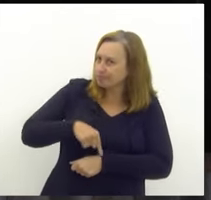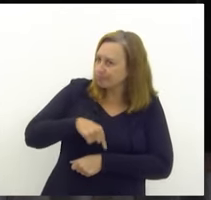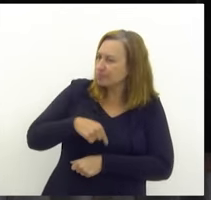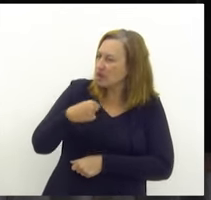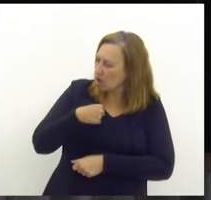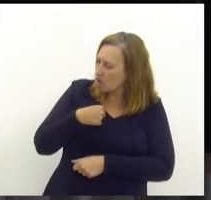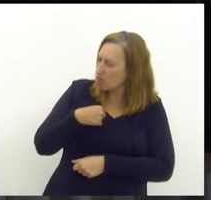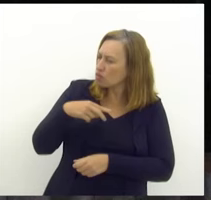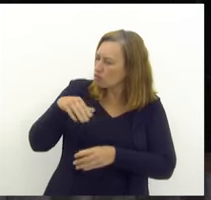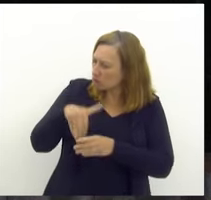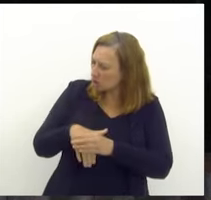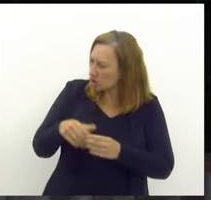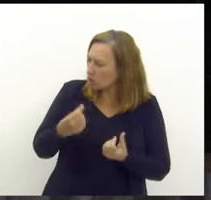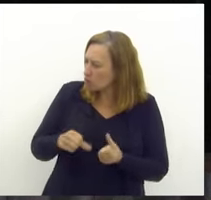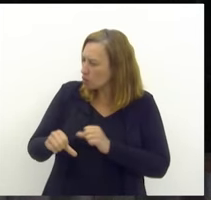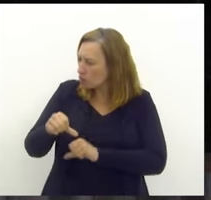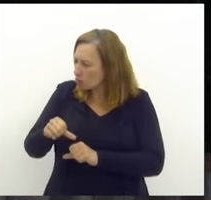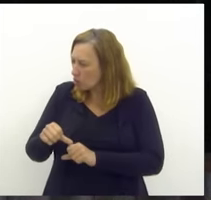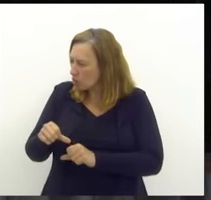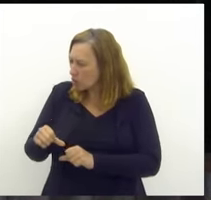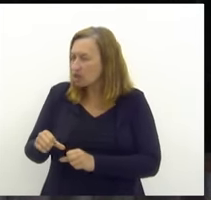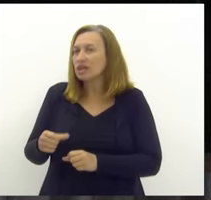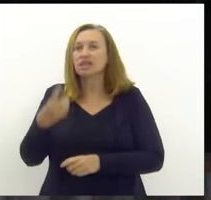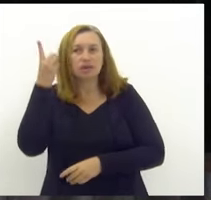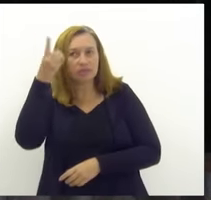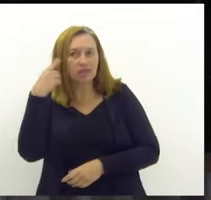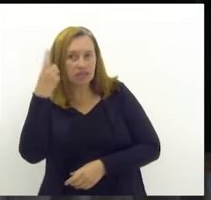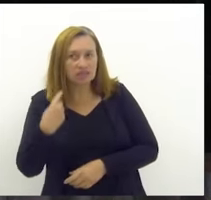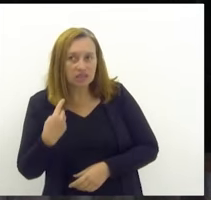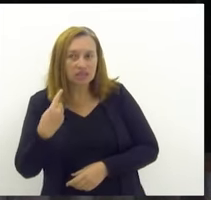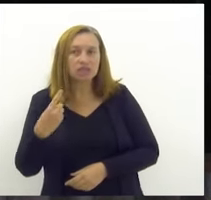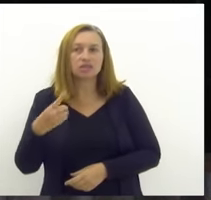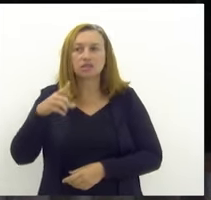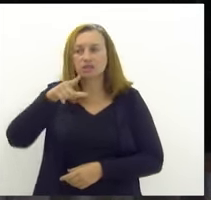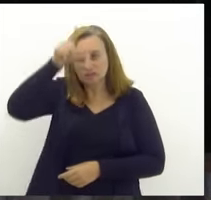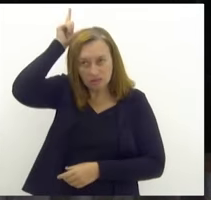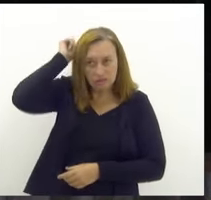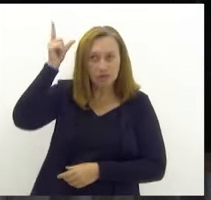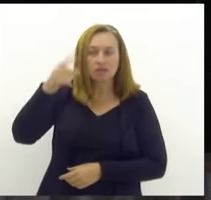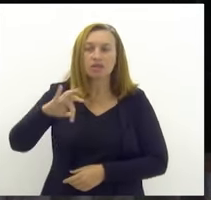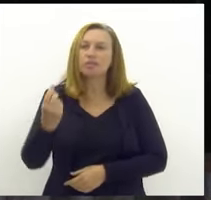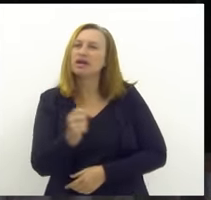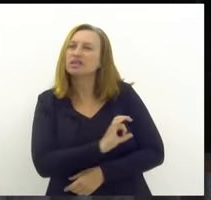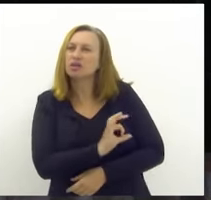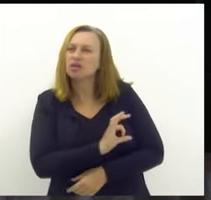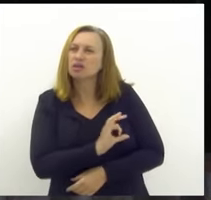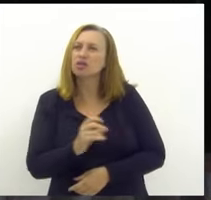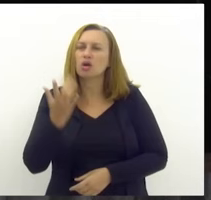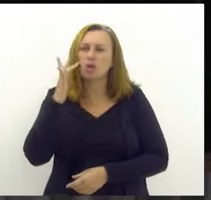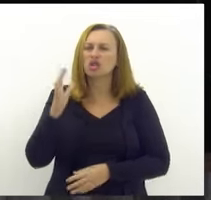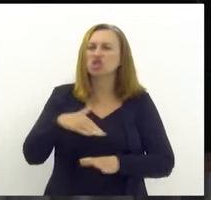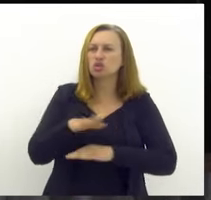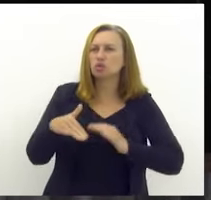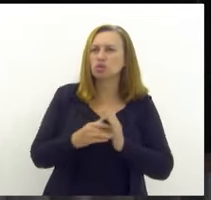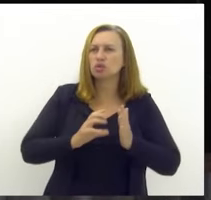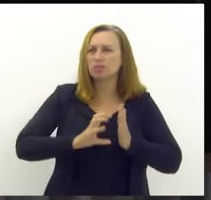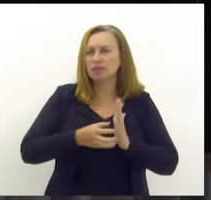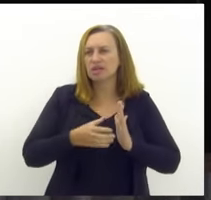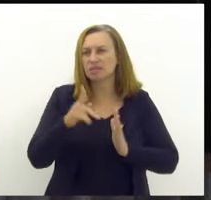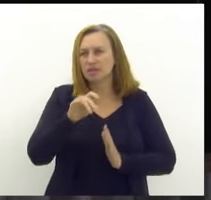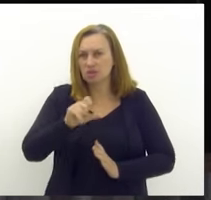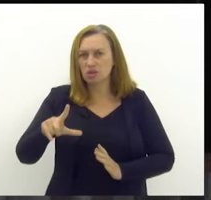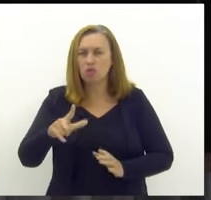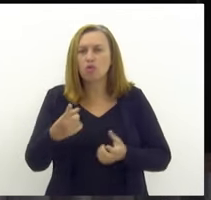vou teri contra a deputada Dani votou Deputado Luis Paulo Marta Rocha acho que a bancada do pessoal Tod votamos contra a venda da